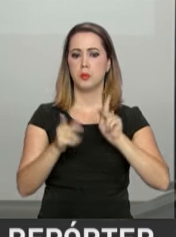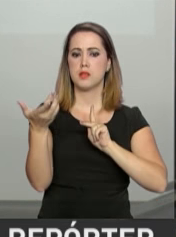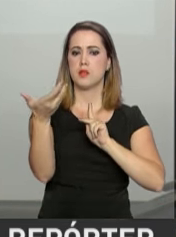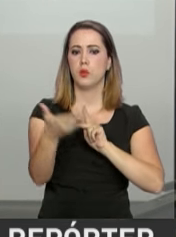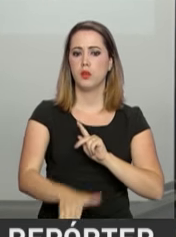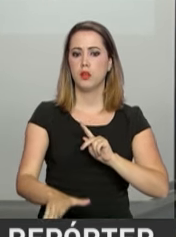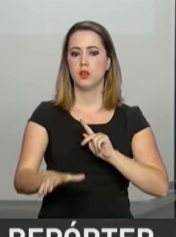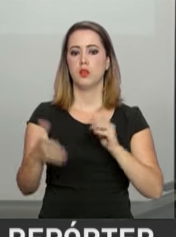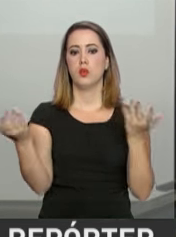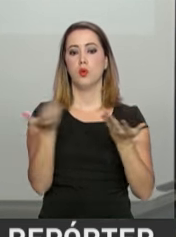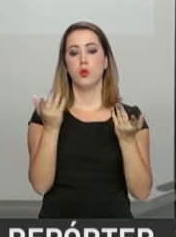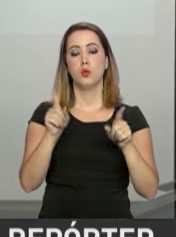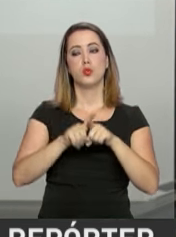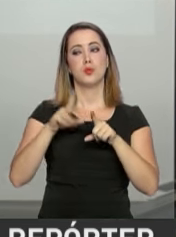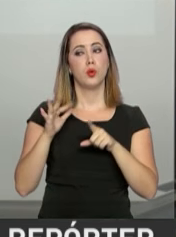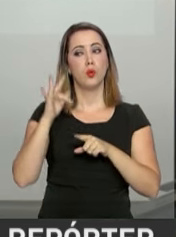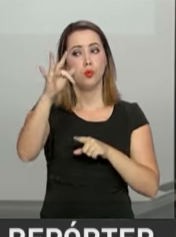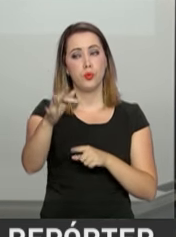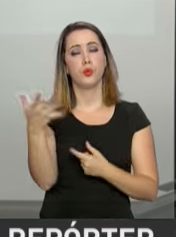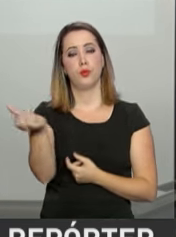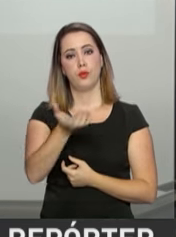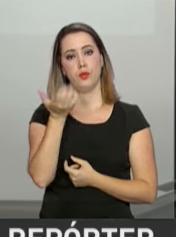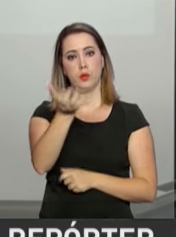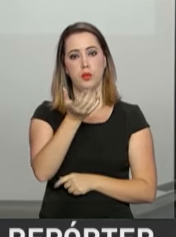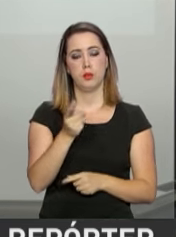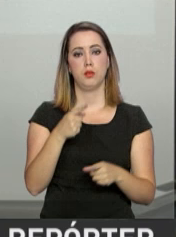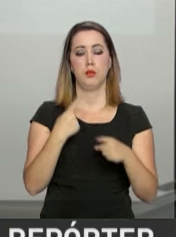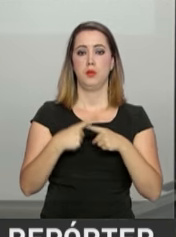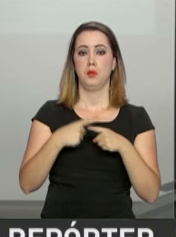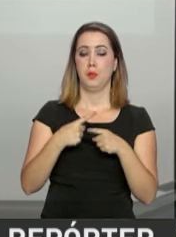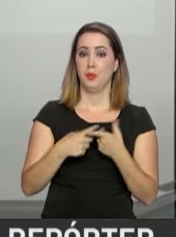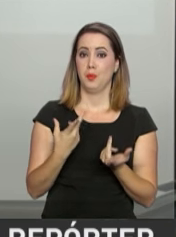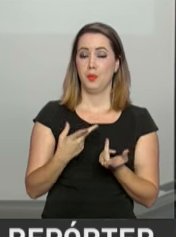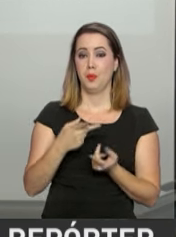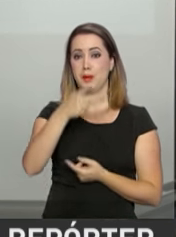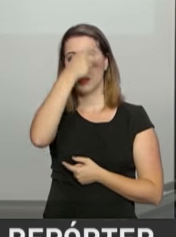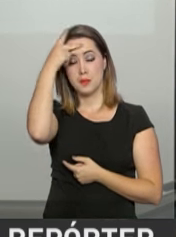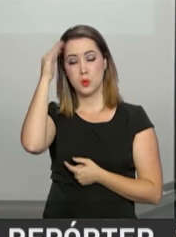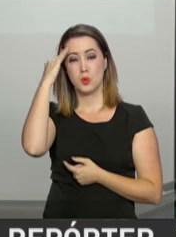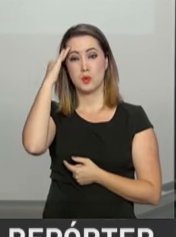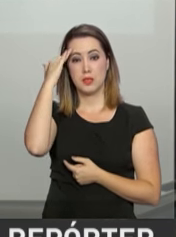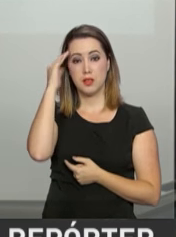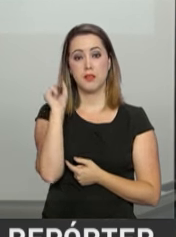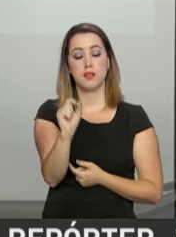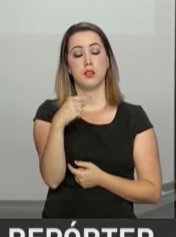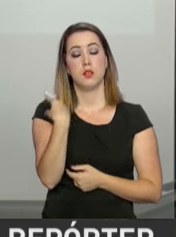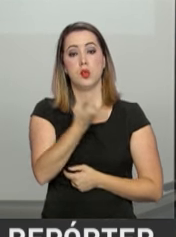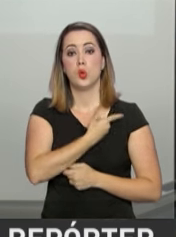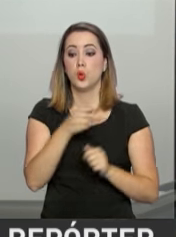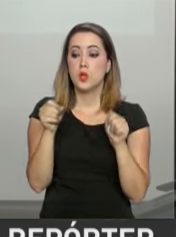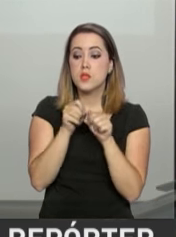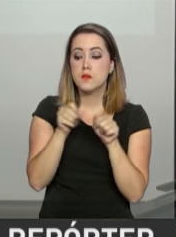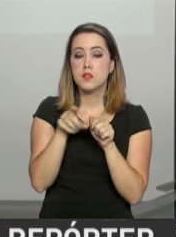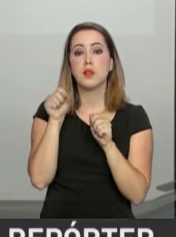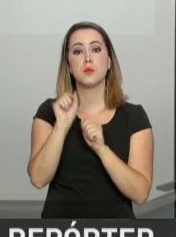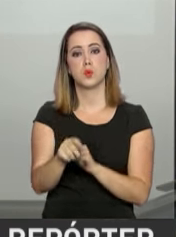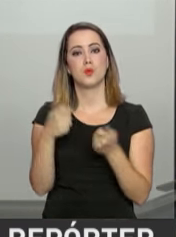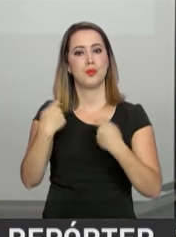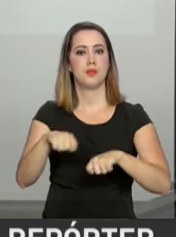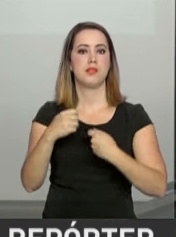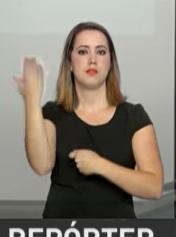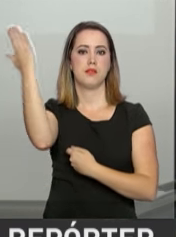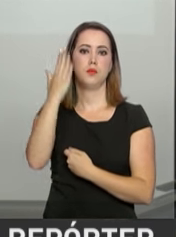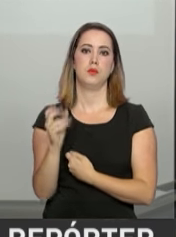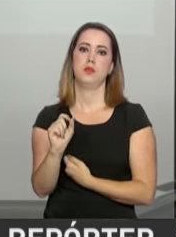popular amanhã que as pessoas vão compreender que nós estamos fazendo aquilo que o brasil